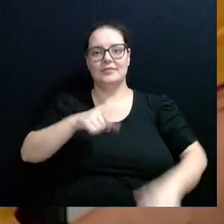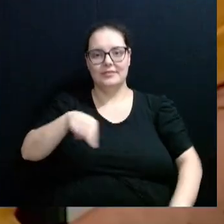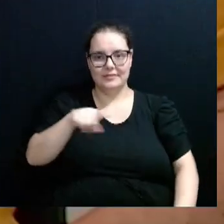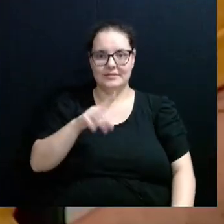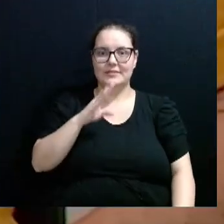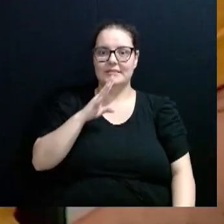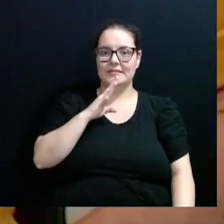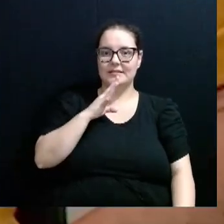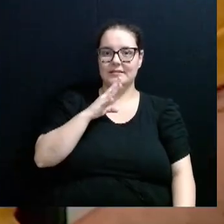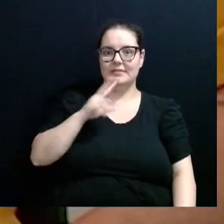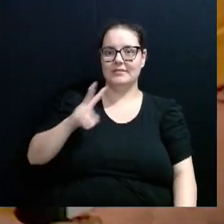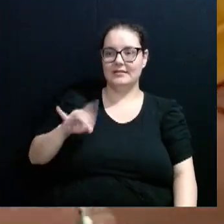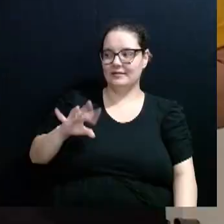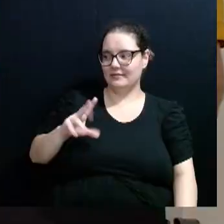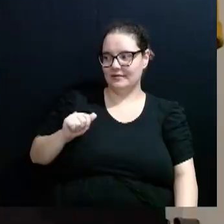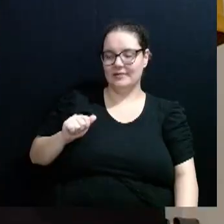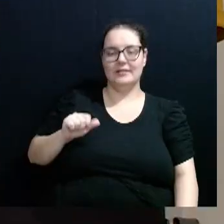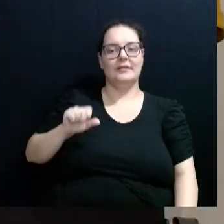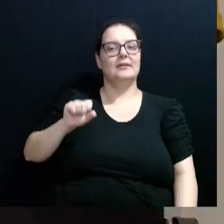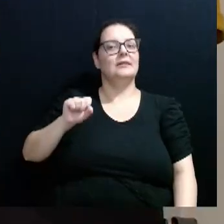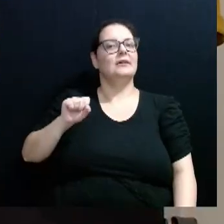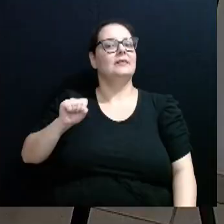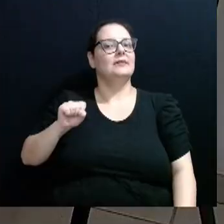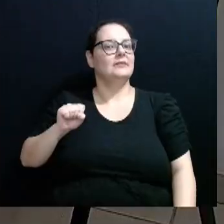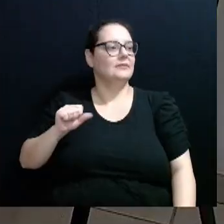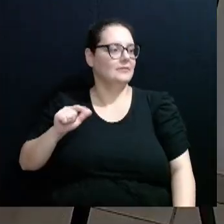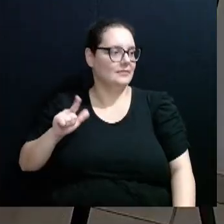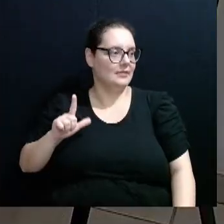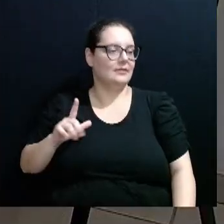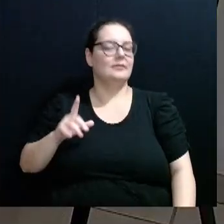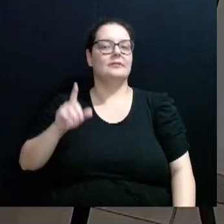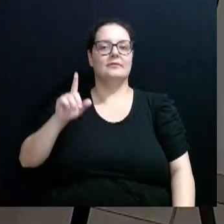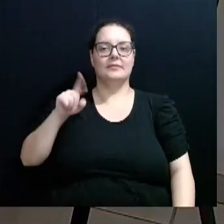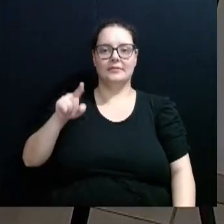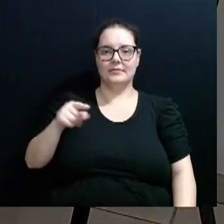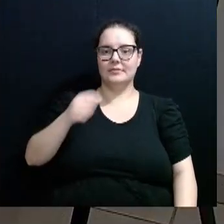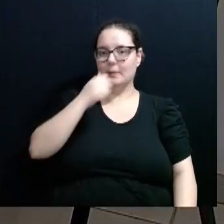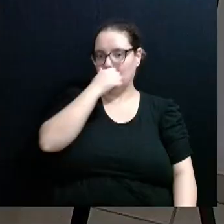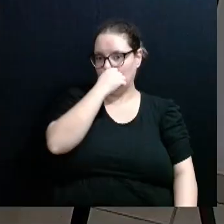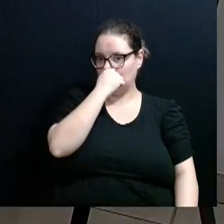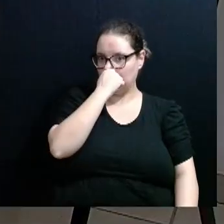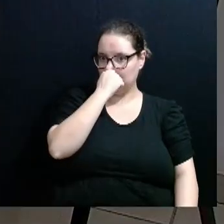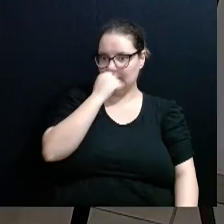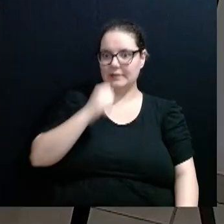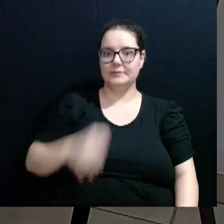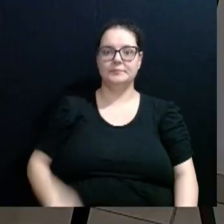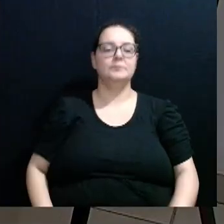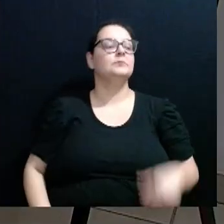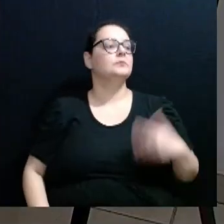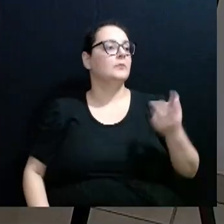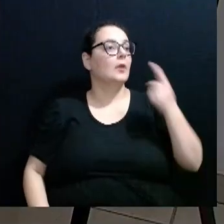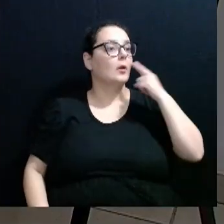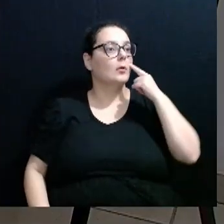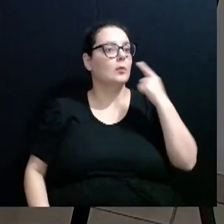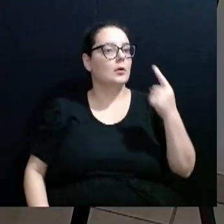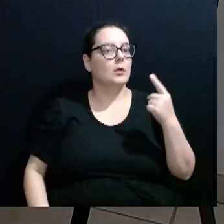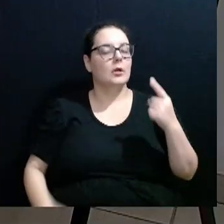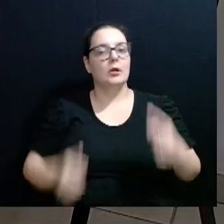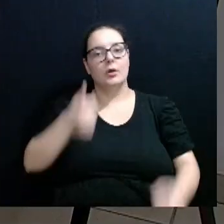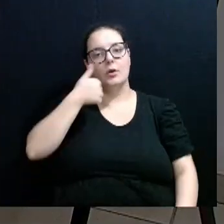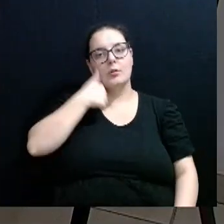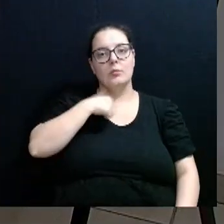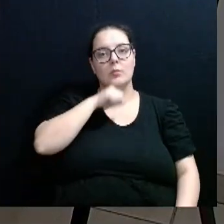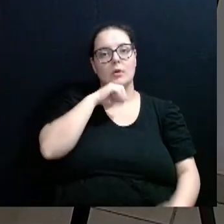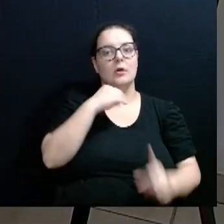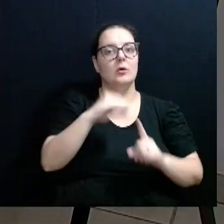Vila Sal, é isso? Isso. Partiu do princípio, então, que eram mulheres em vulnerabilidade.